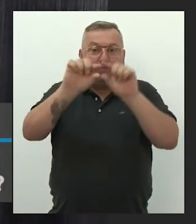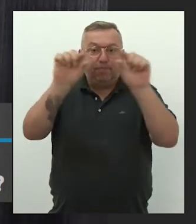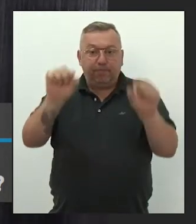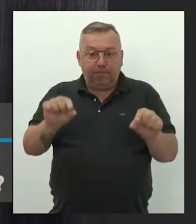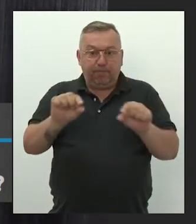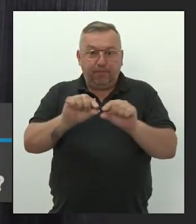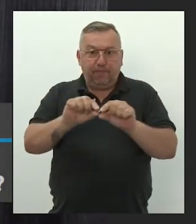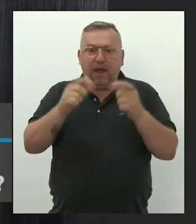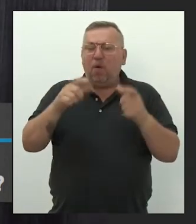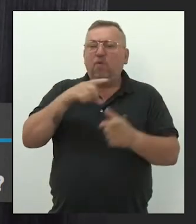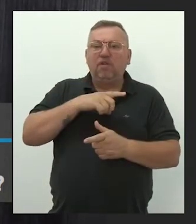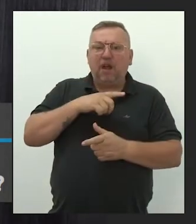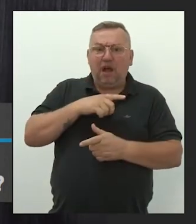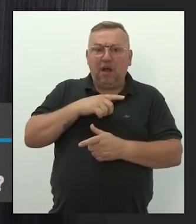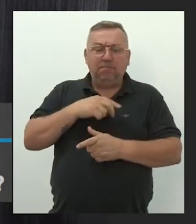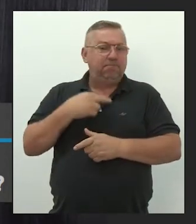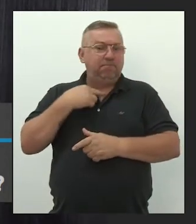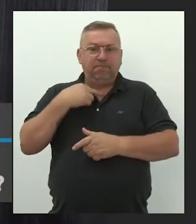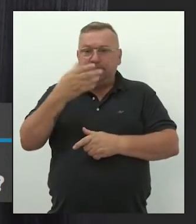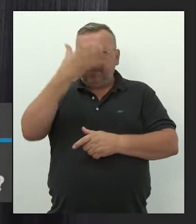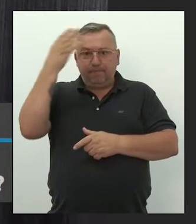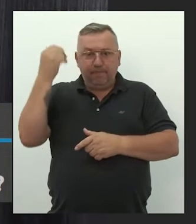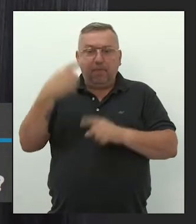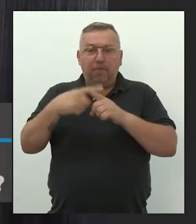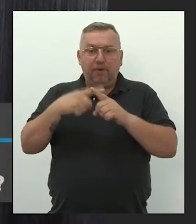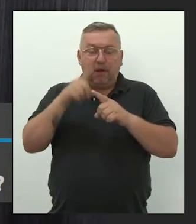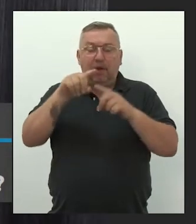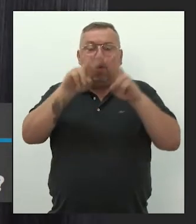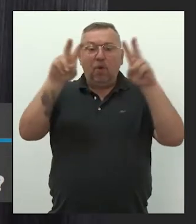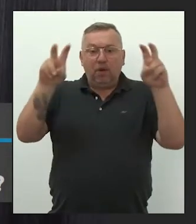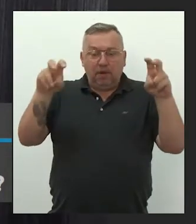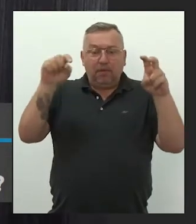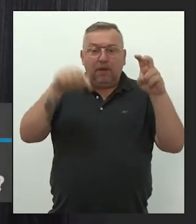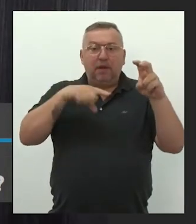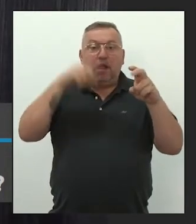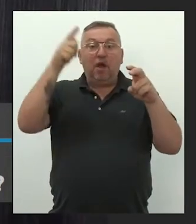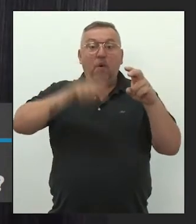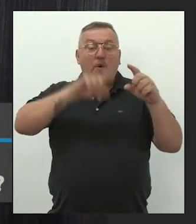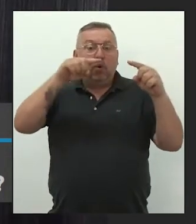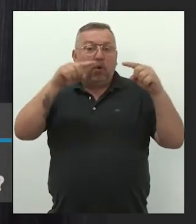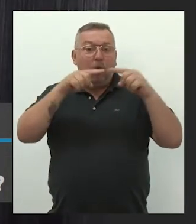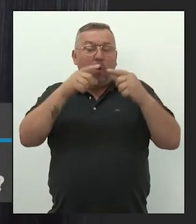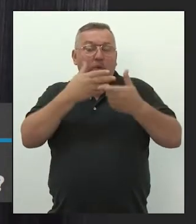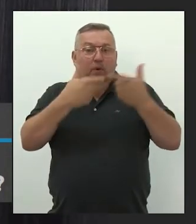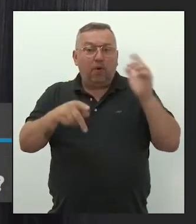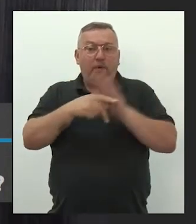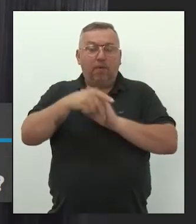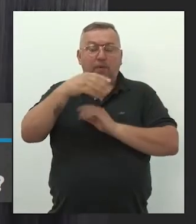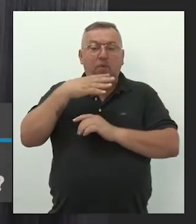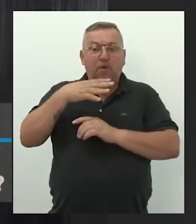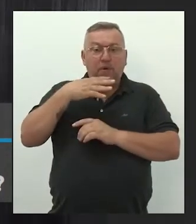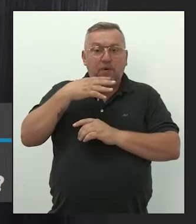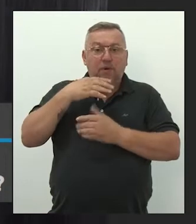o perímetro? A gente não pode esquecer que a unidade temática existem outros objetos de conhecimento, tá, Carol? Como